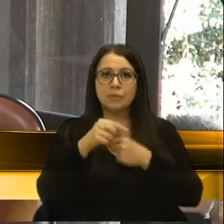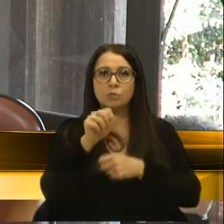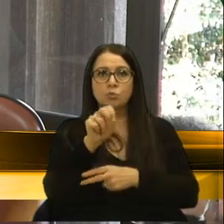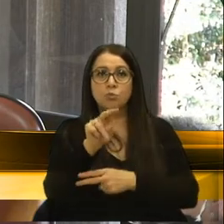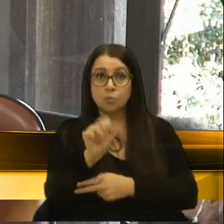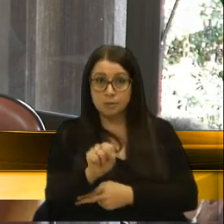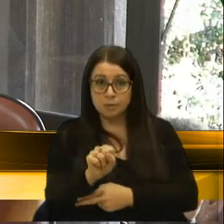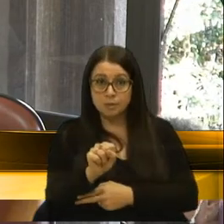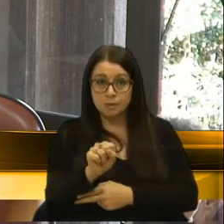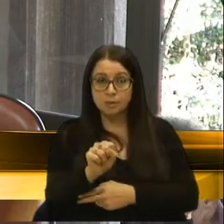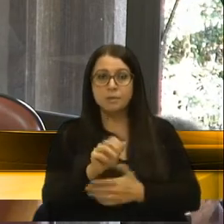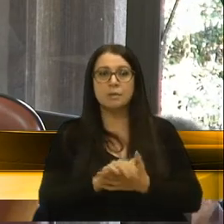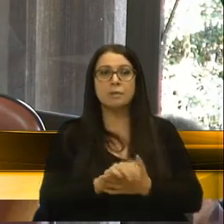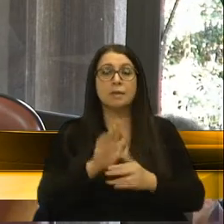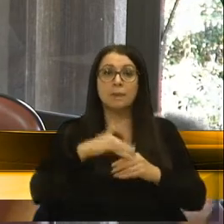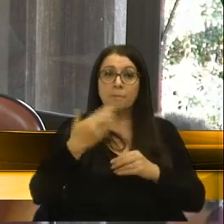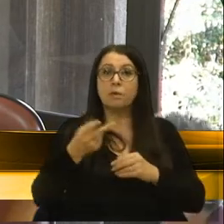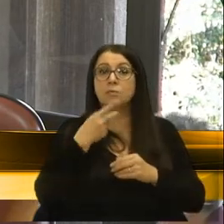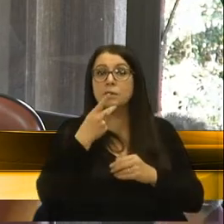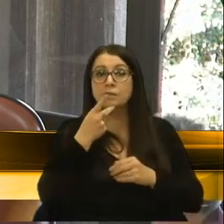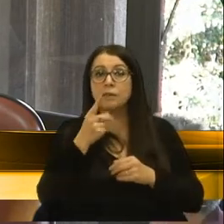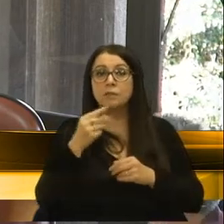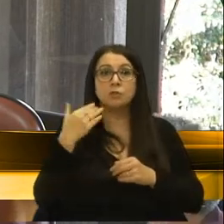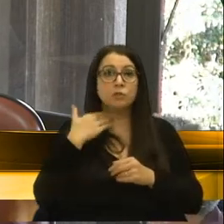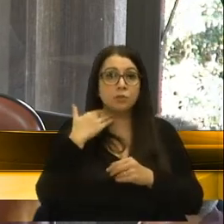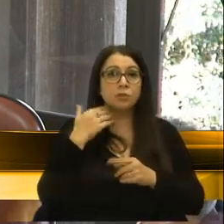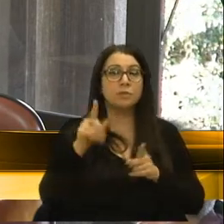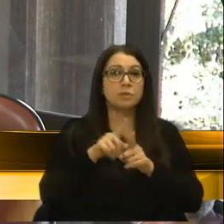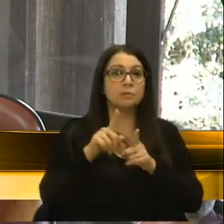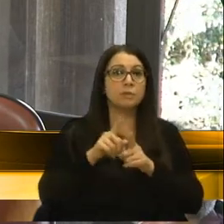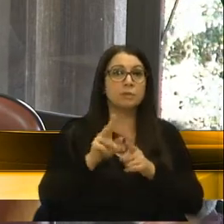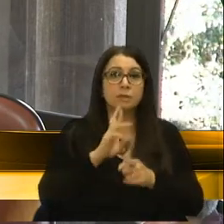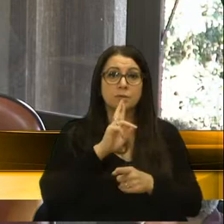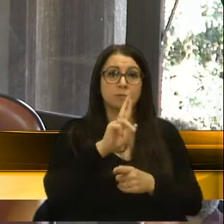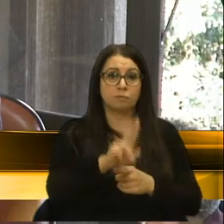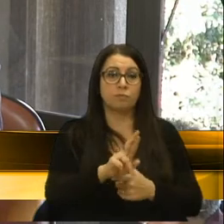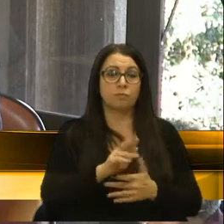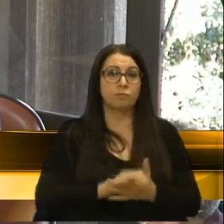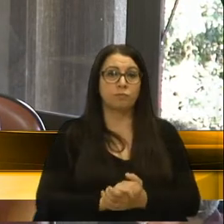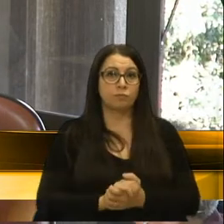E mais, o que relata o magistrado federal na sua sentença?